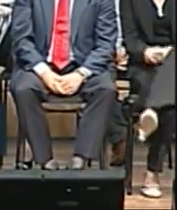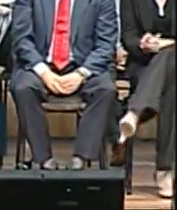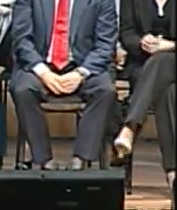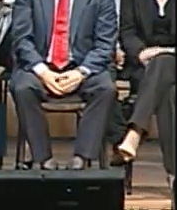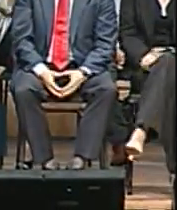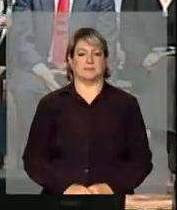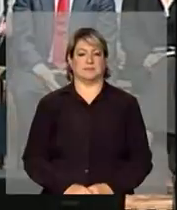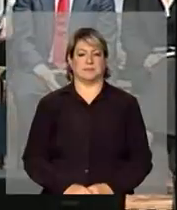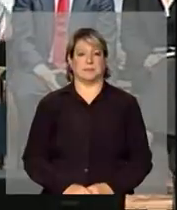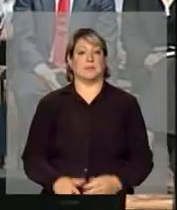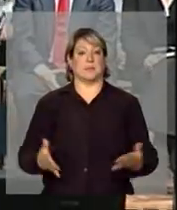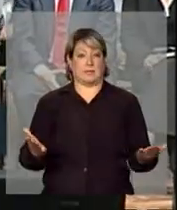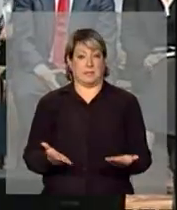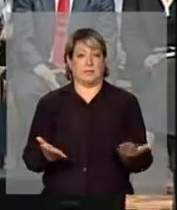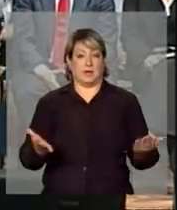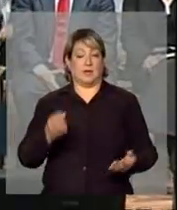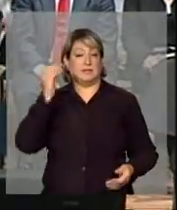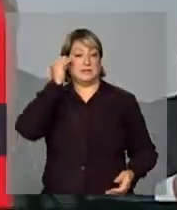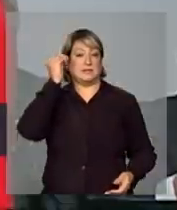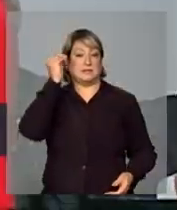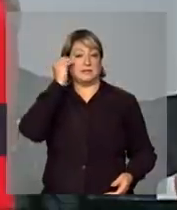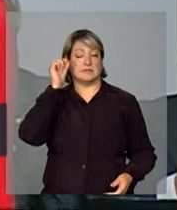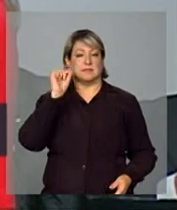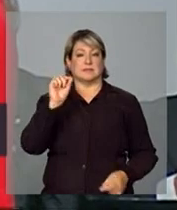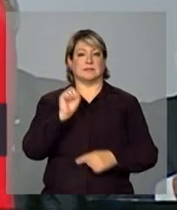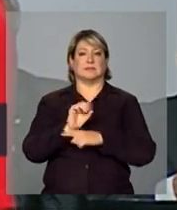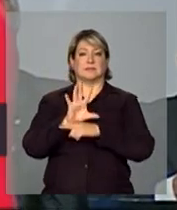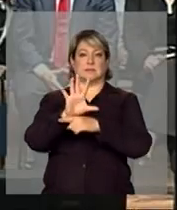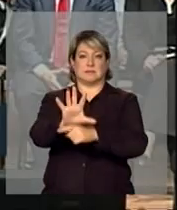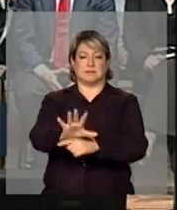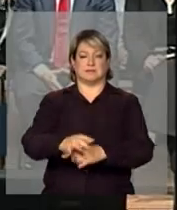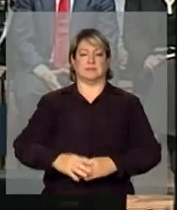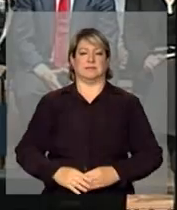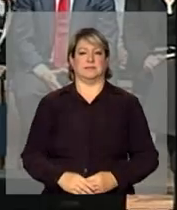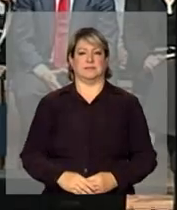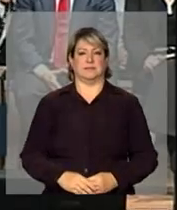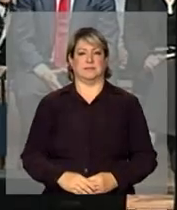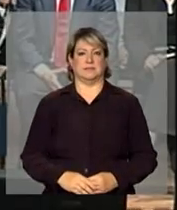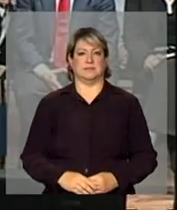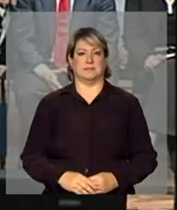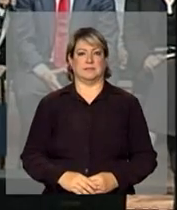Neste momento, assistiremos à apresentação de vídeo institucional.